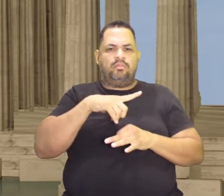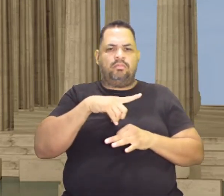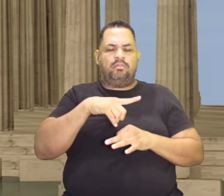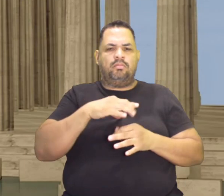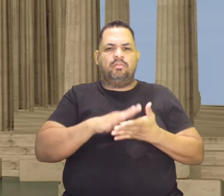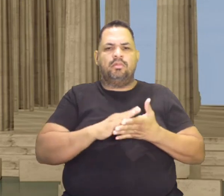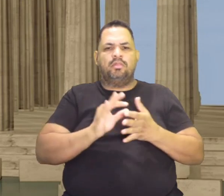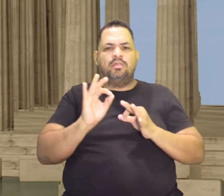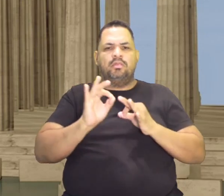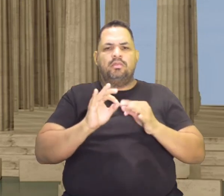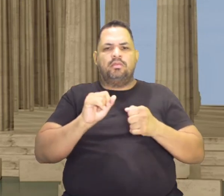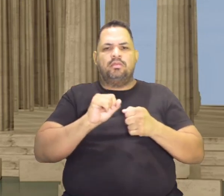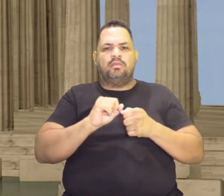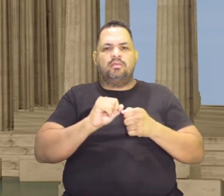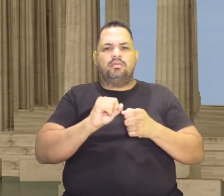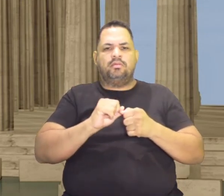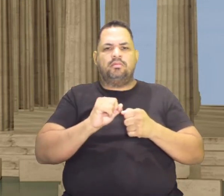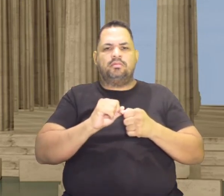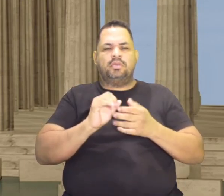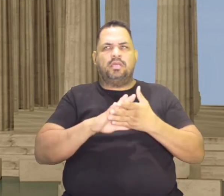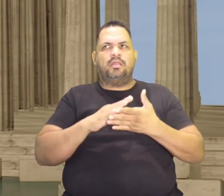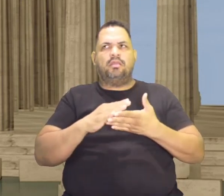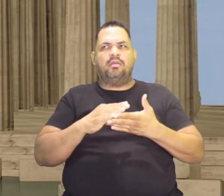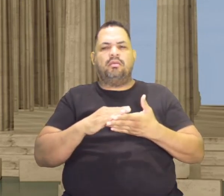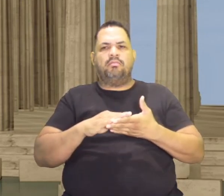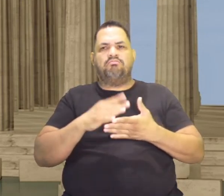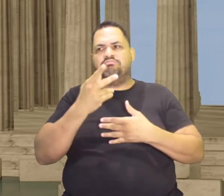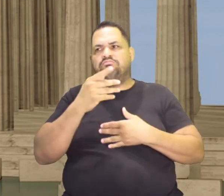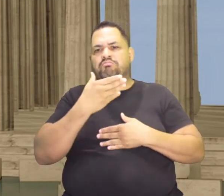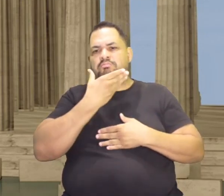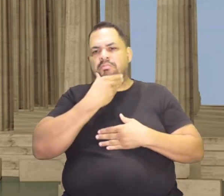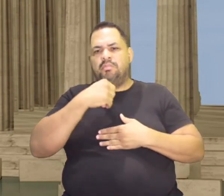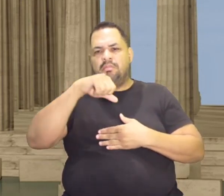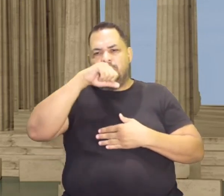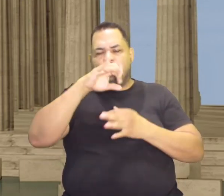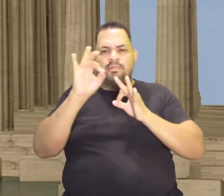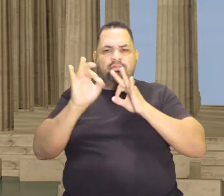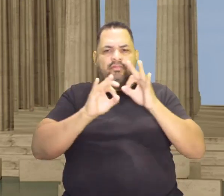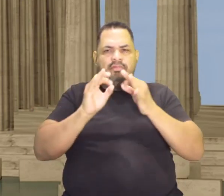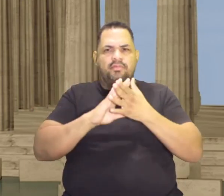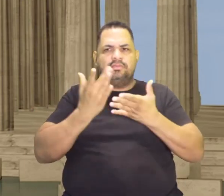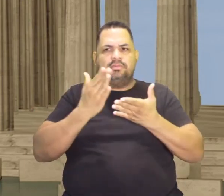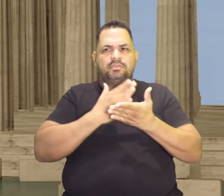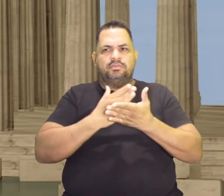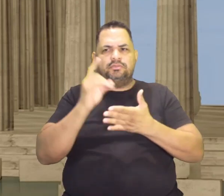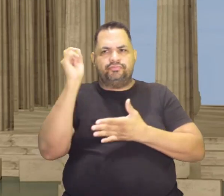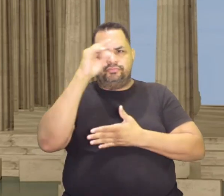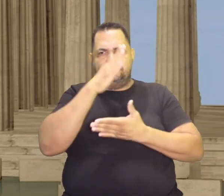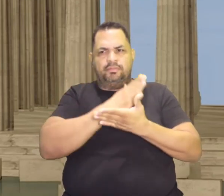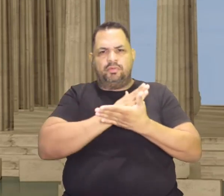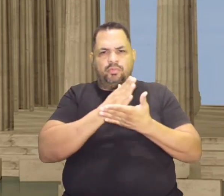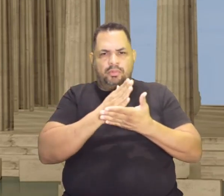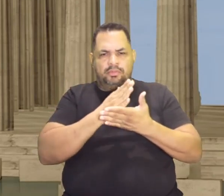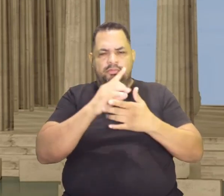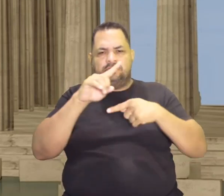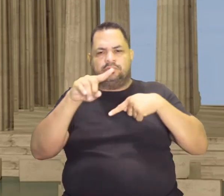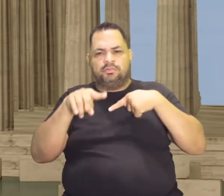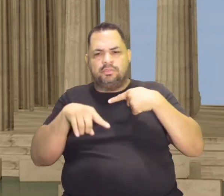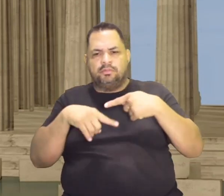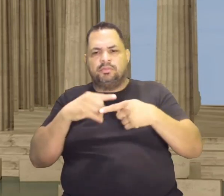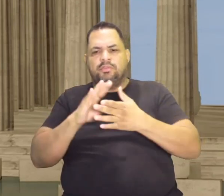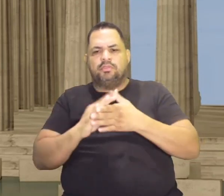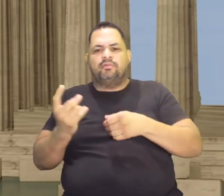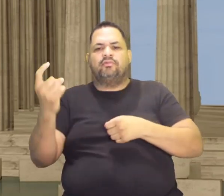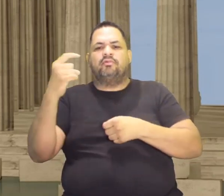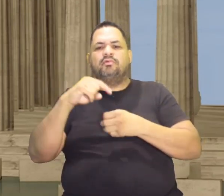Meus pais mandaram eu fazer algo complexo lá, muito difícil. Então vamos ver qual é a forma mais fácil para começar. Depois eu volto para ir para a